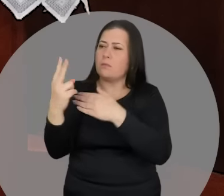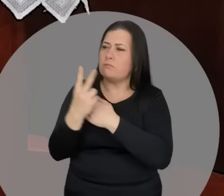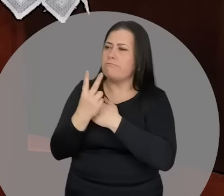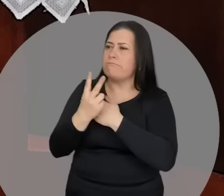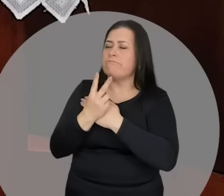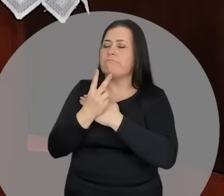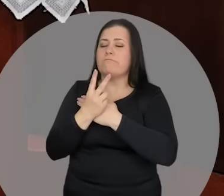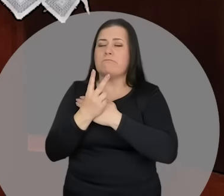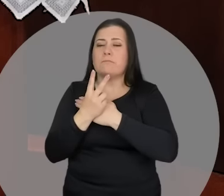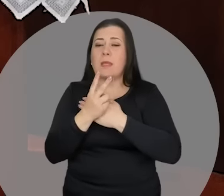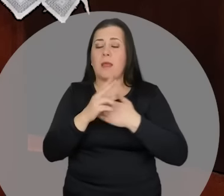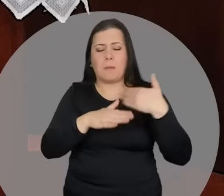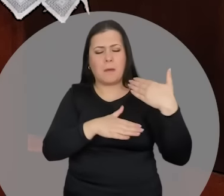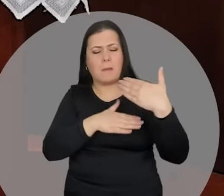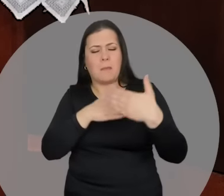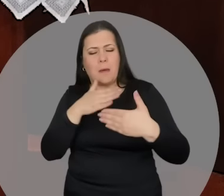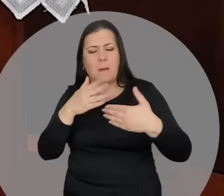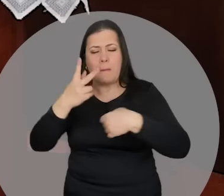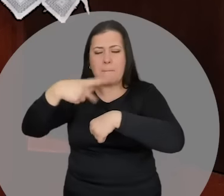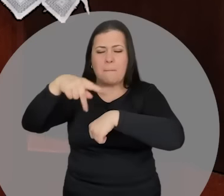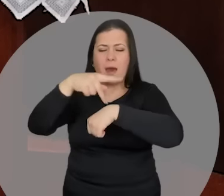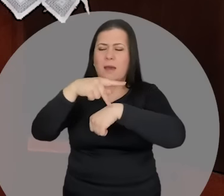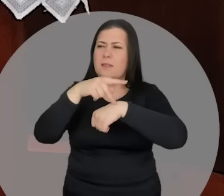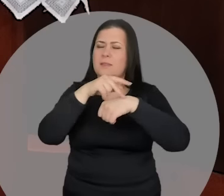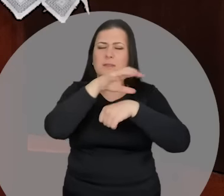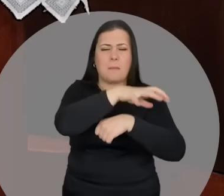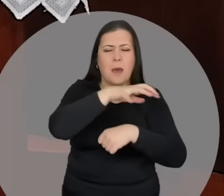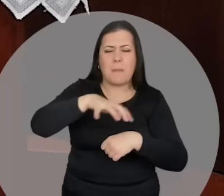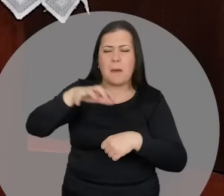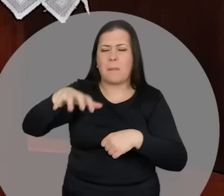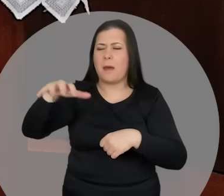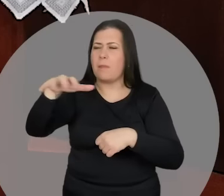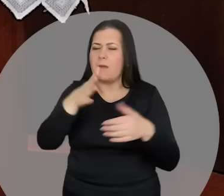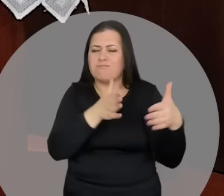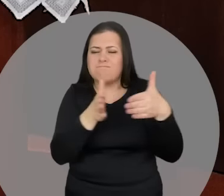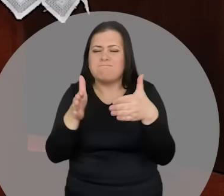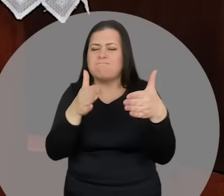no meio dos países e por onde passamos.